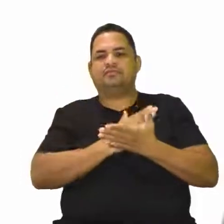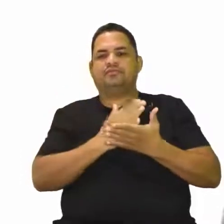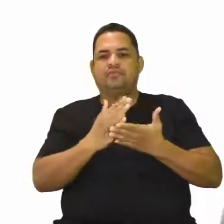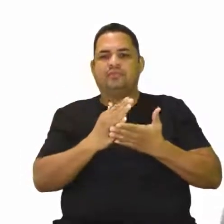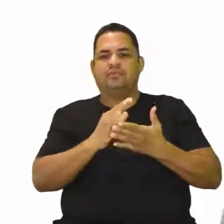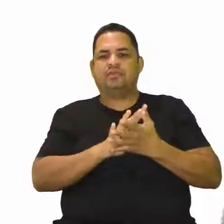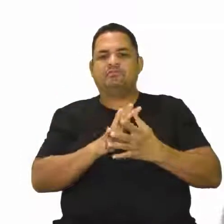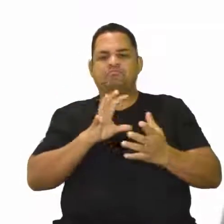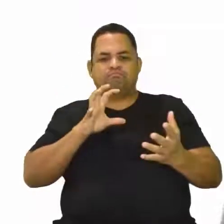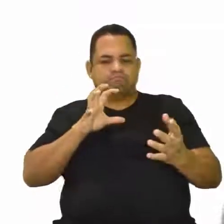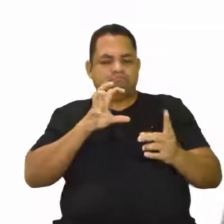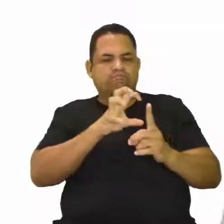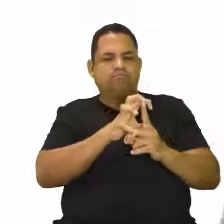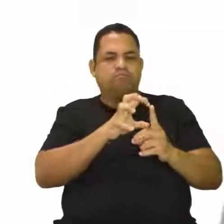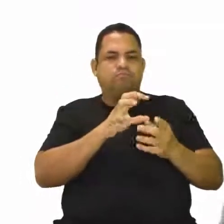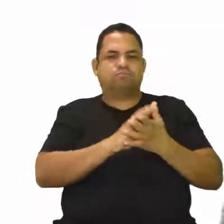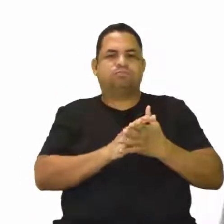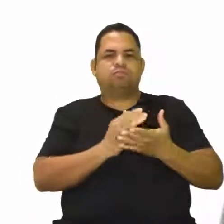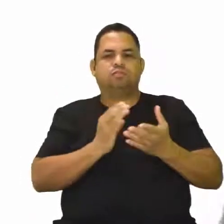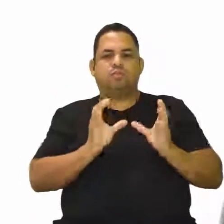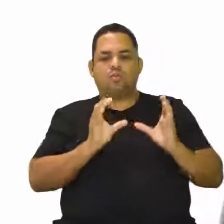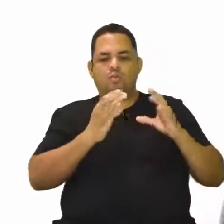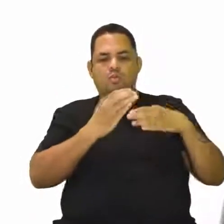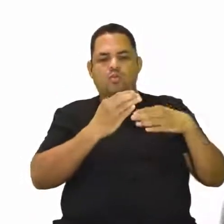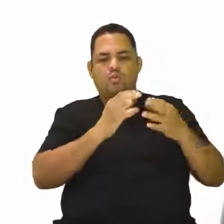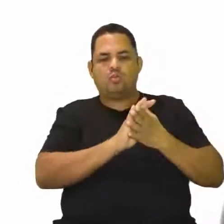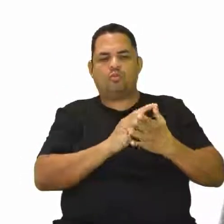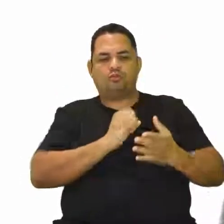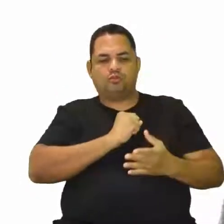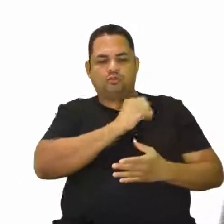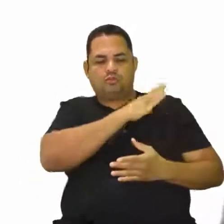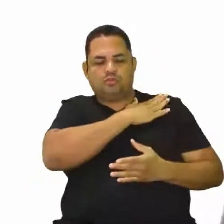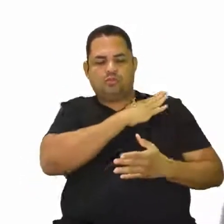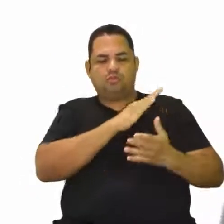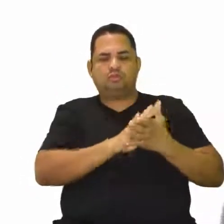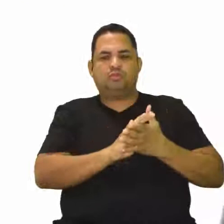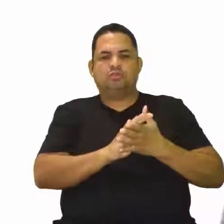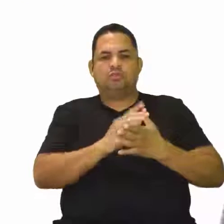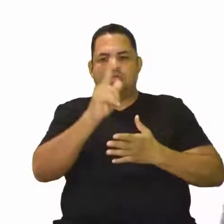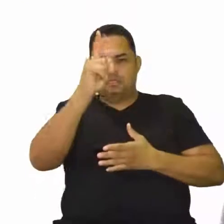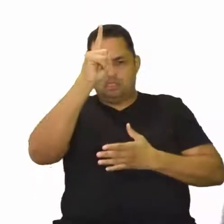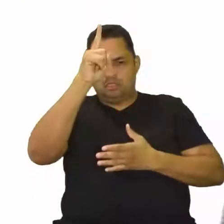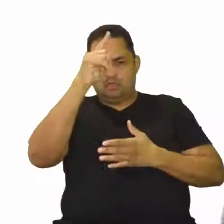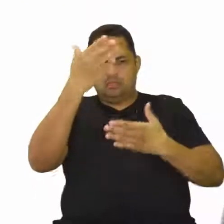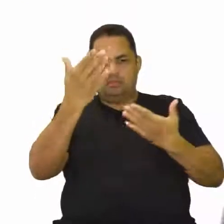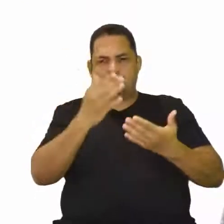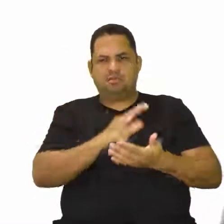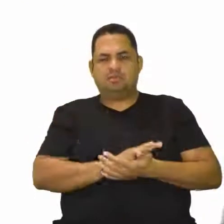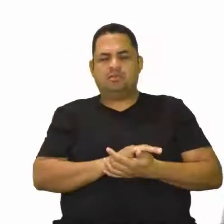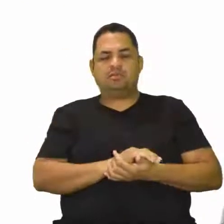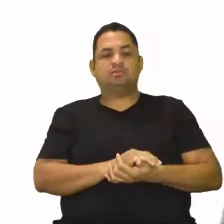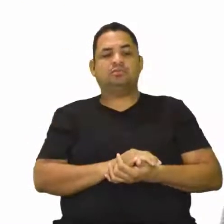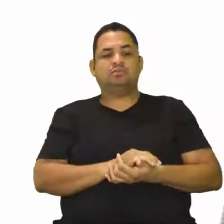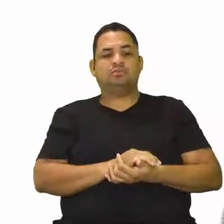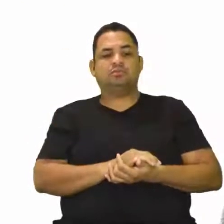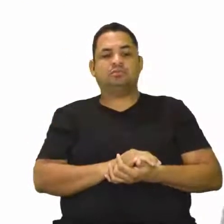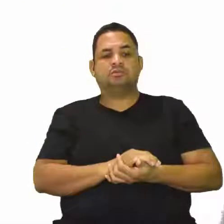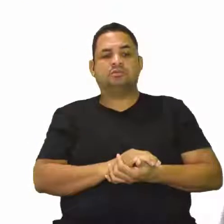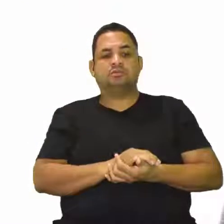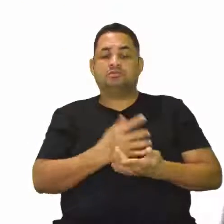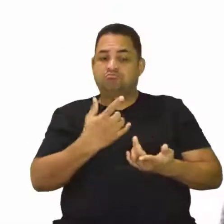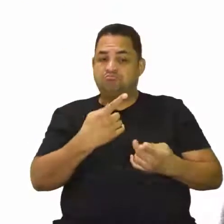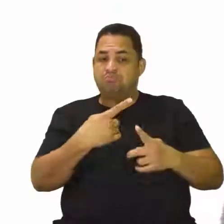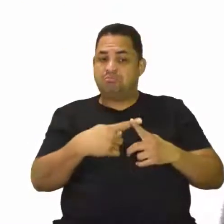iniciaram intenso ataque às tropas alemães um ok por isso que o